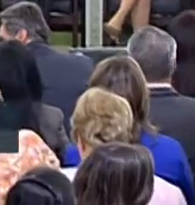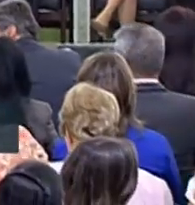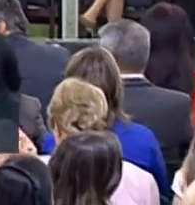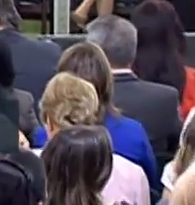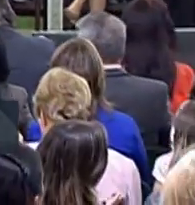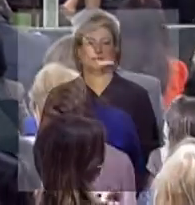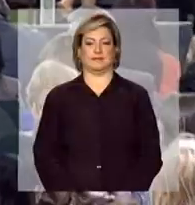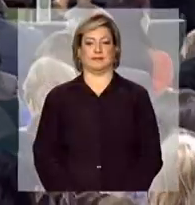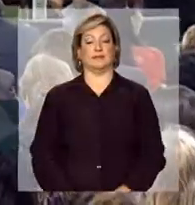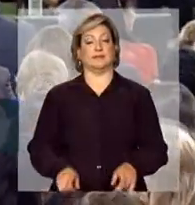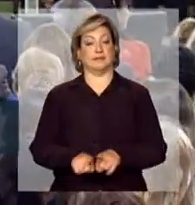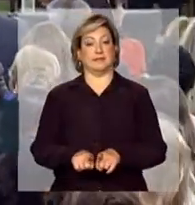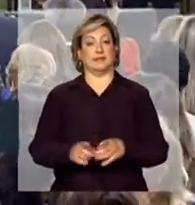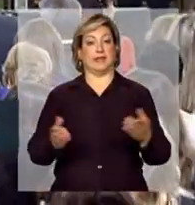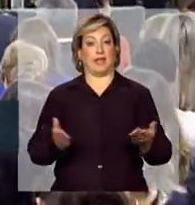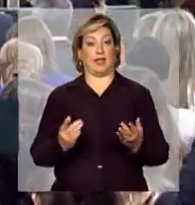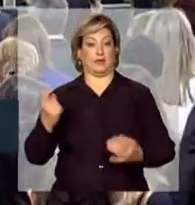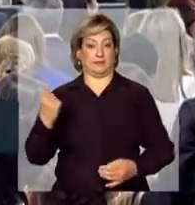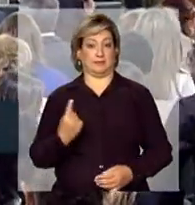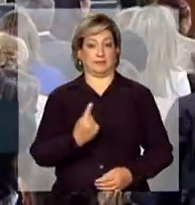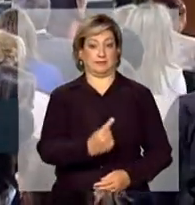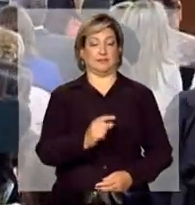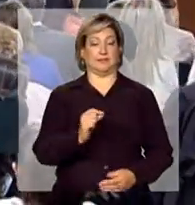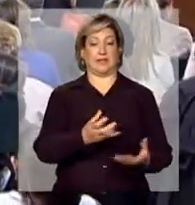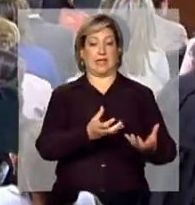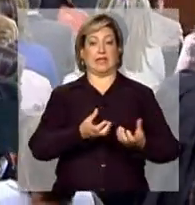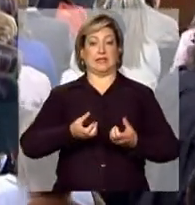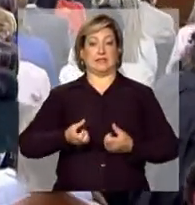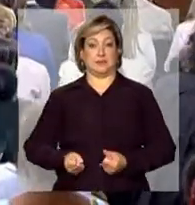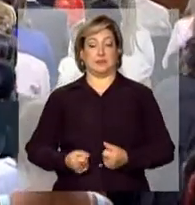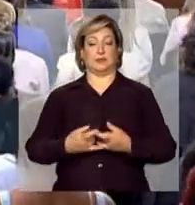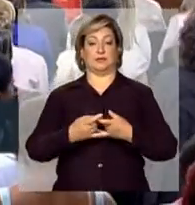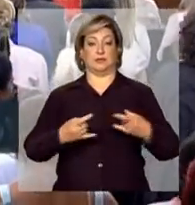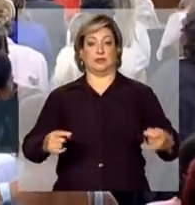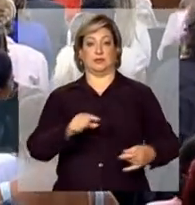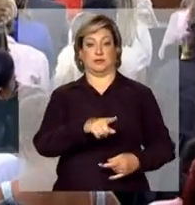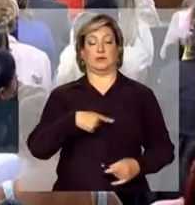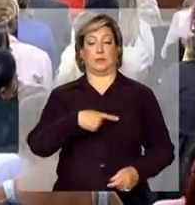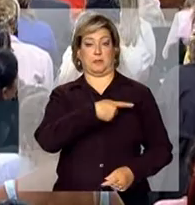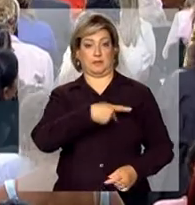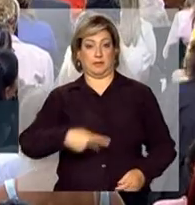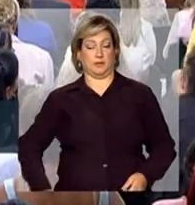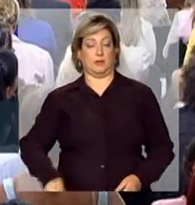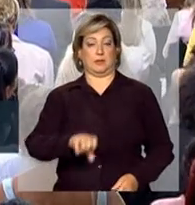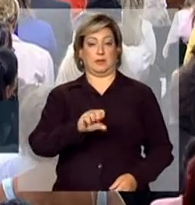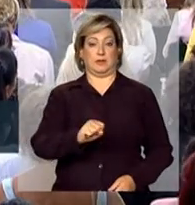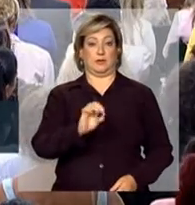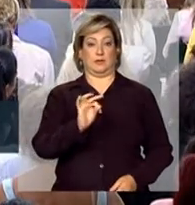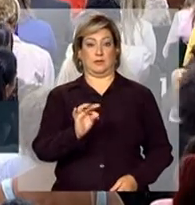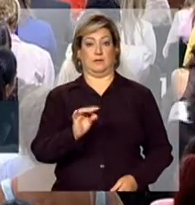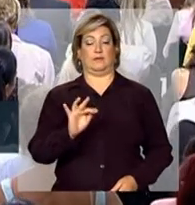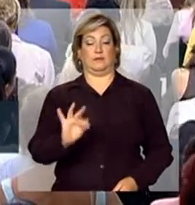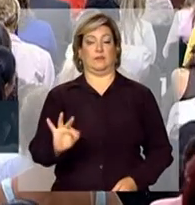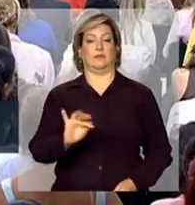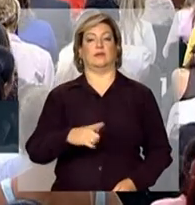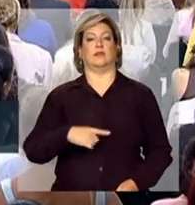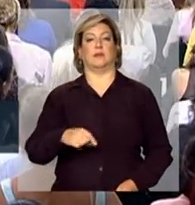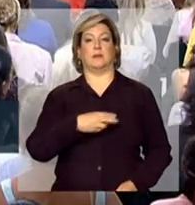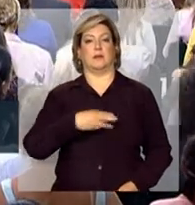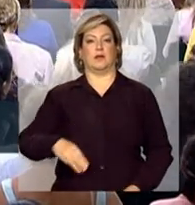Oi e para receber o cheque das mãos do presidente do Supremo Tribunal Federal e do Conselho Nacional de Justiça